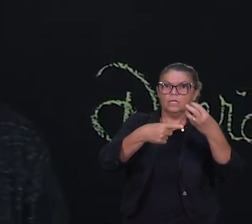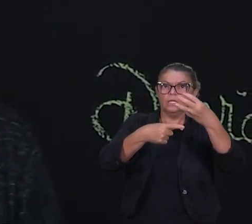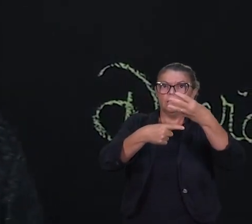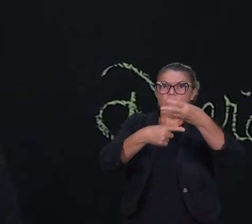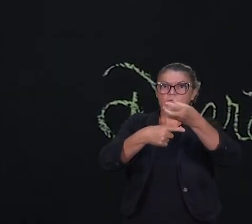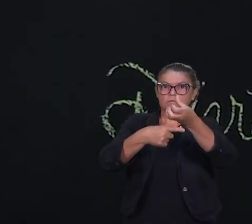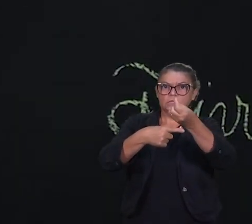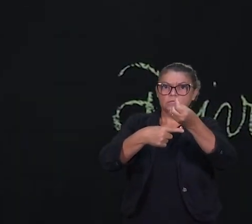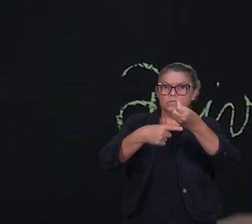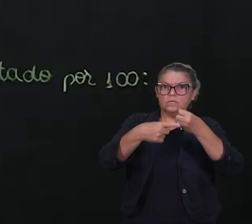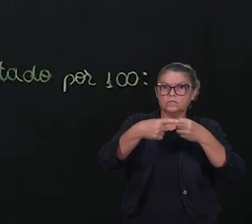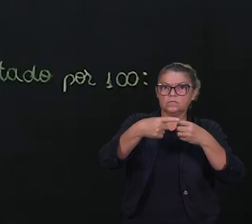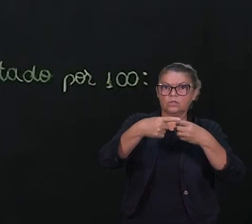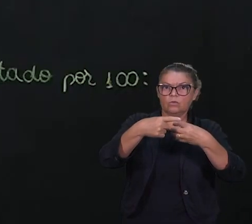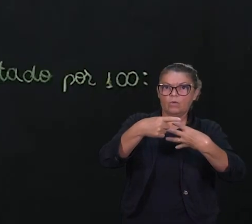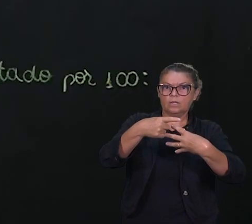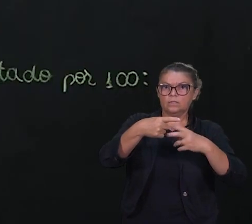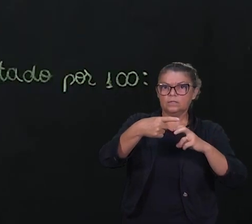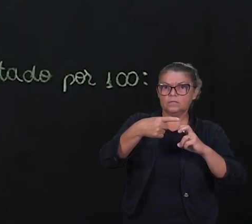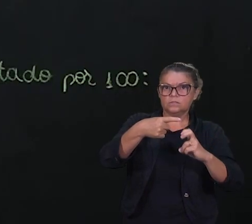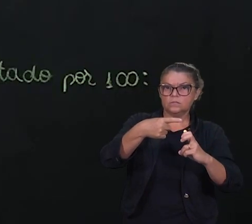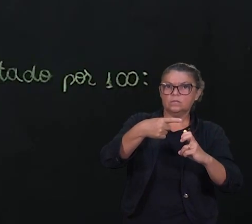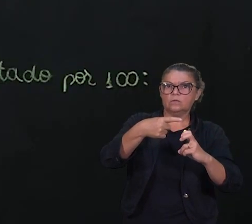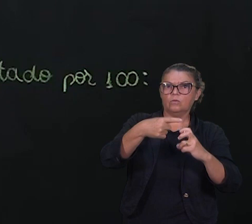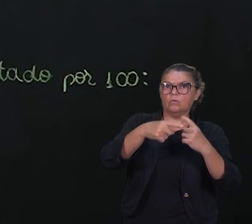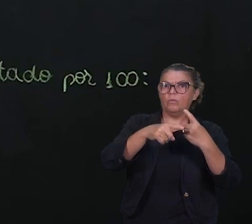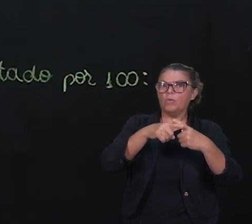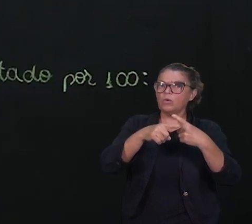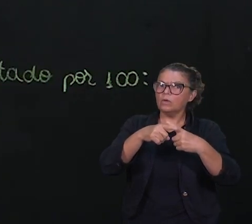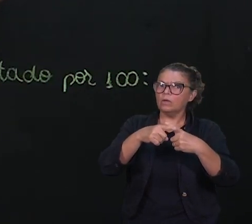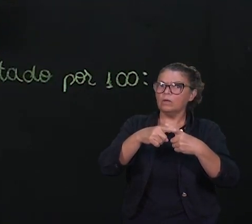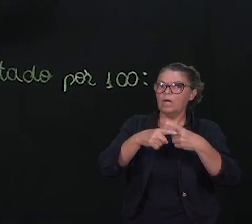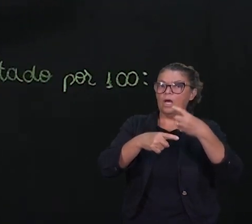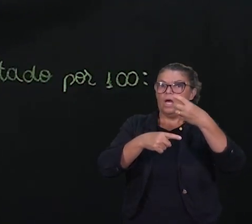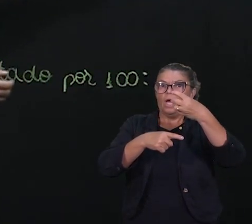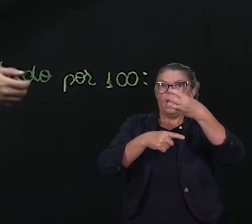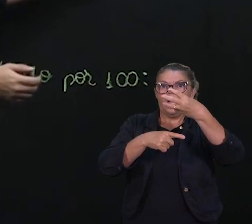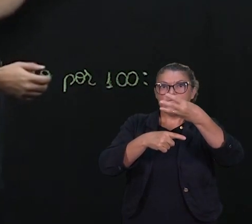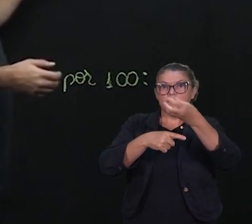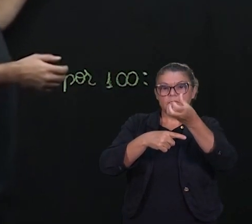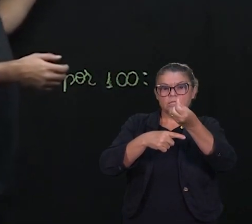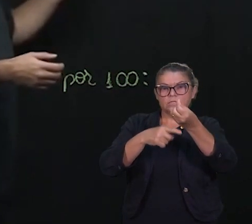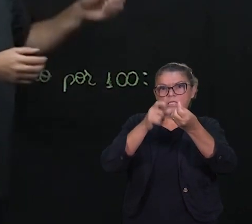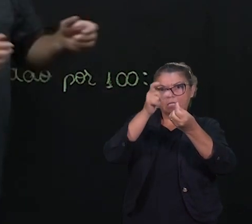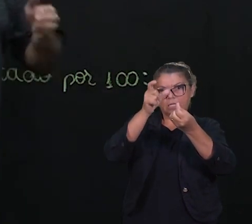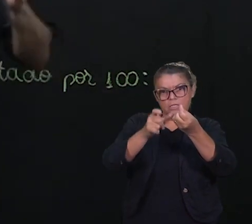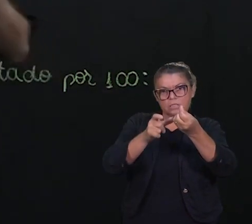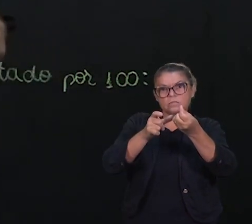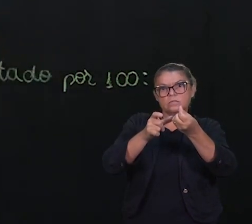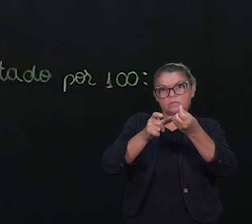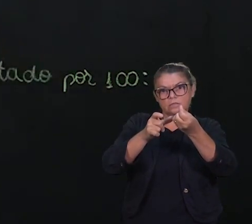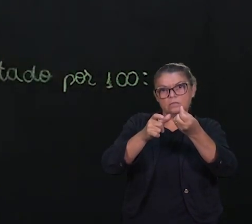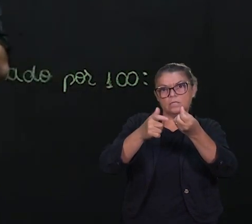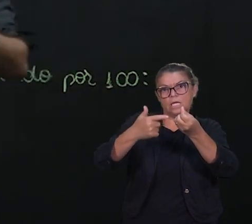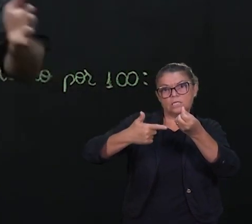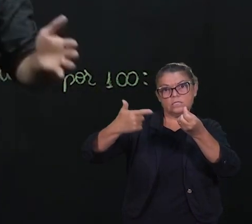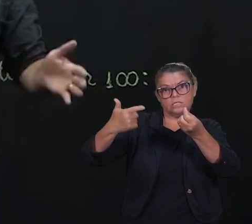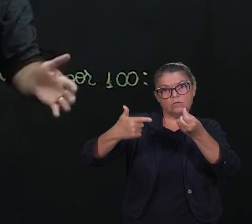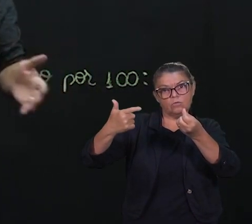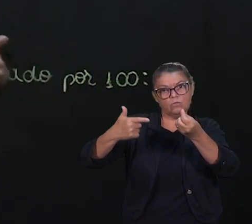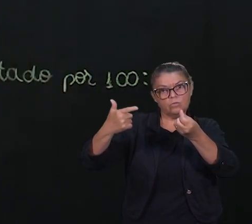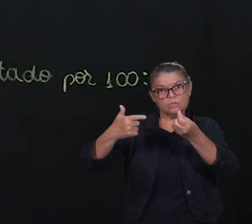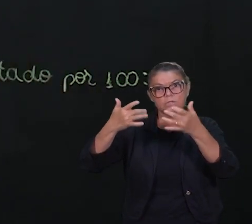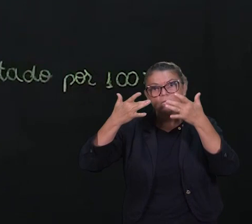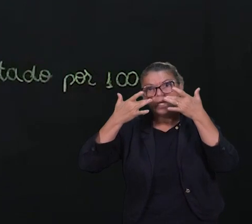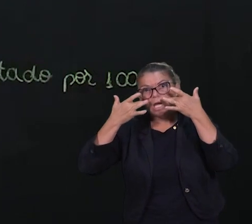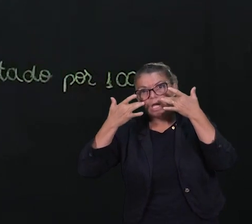sobre 245. Porque justamente 36 é a diferença de pessoas de uma encenação para